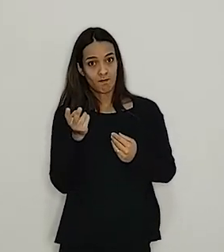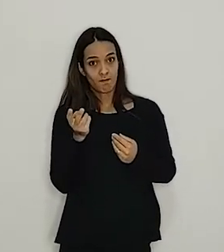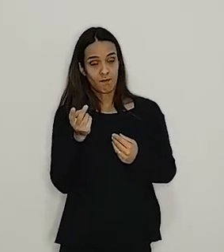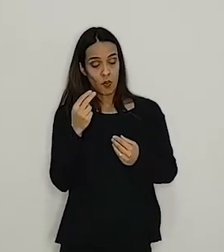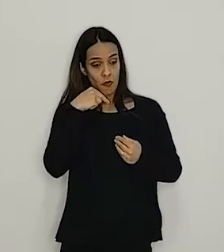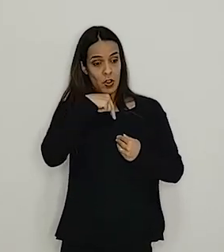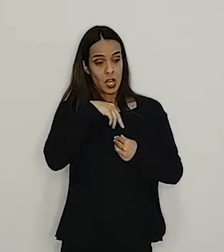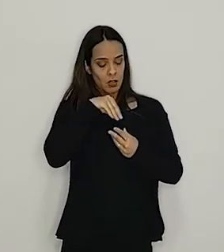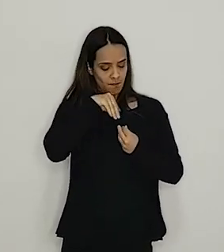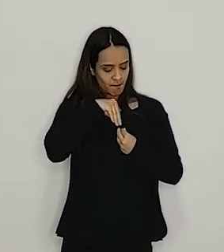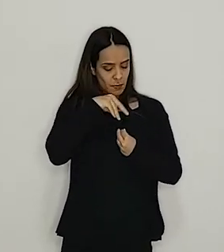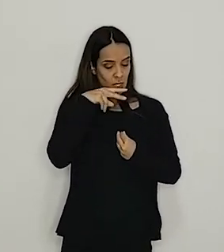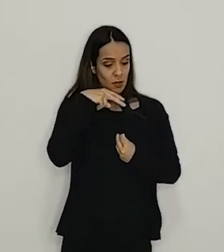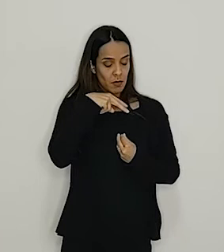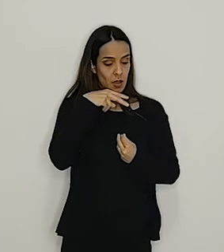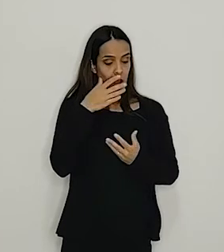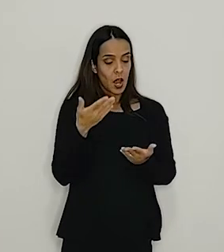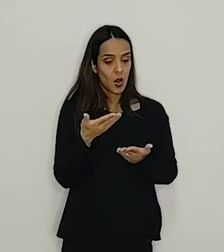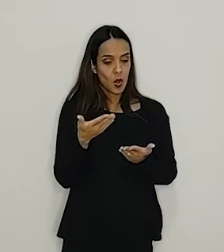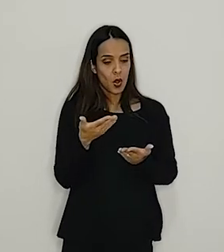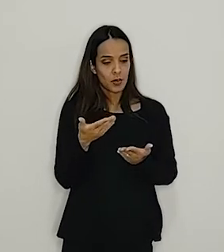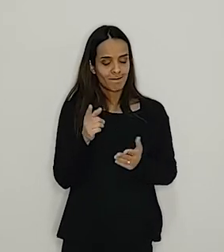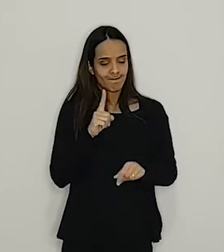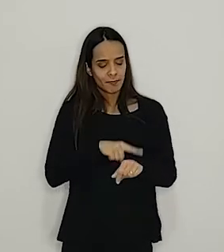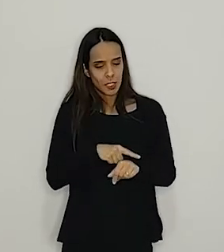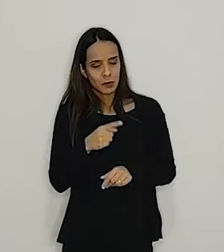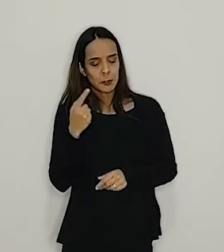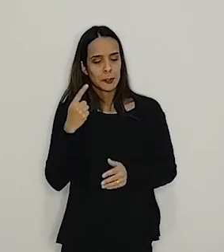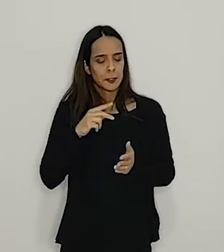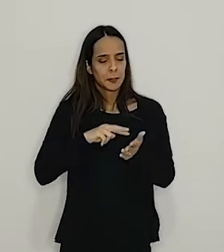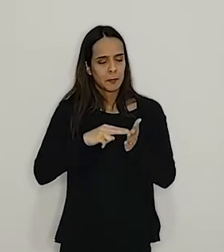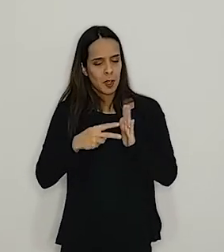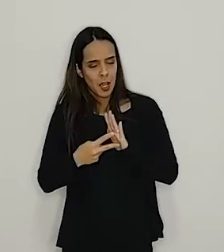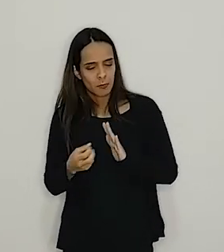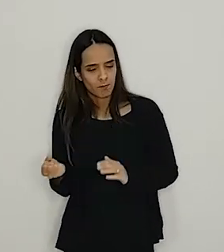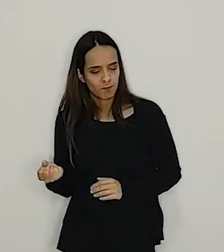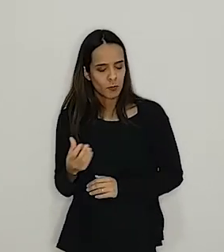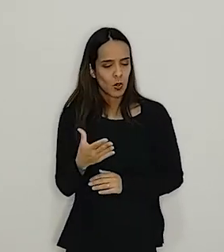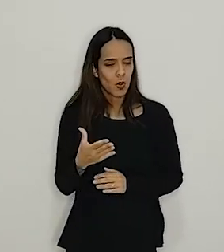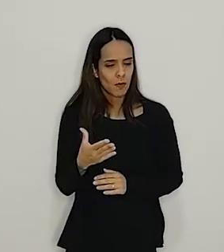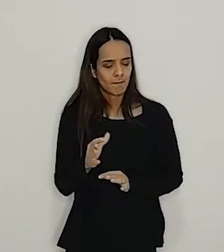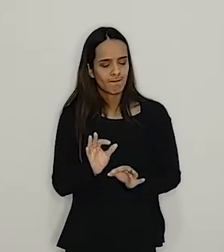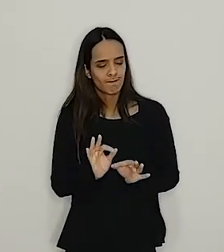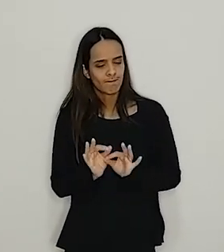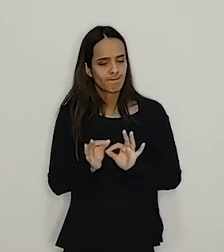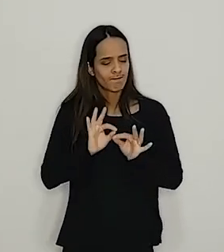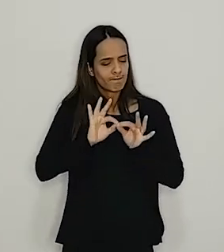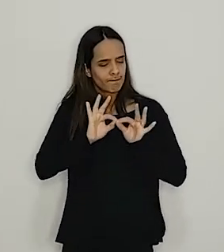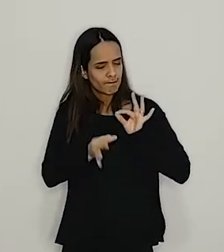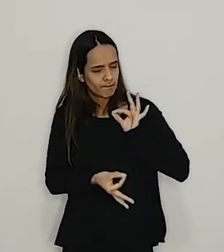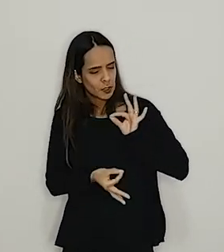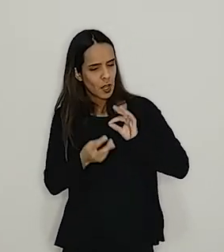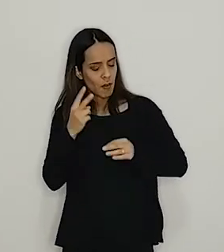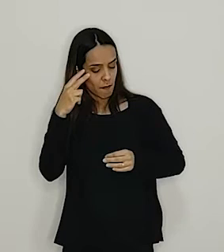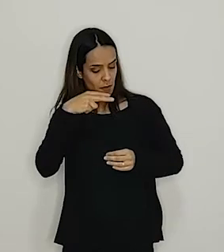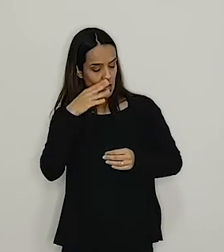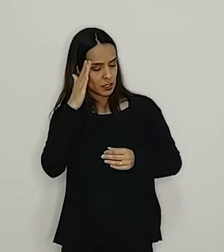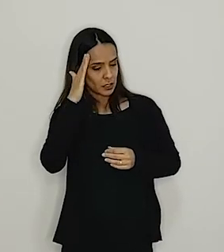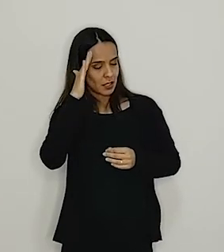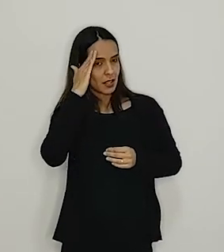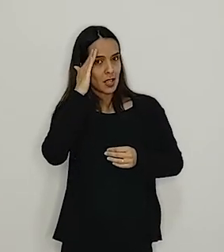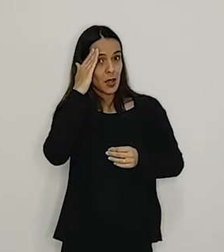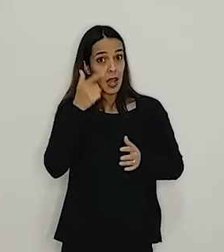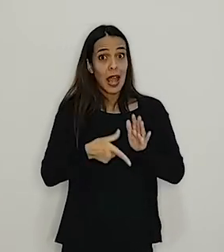corações, e agora então, de uma maneira, de um tempo de ressignificar, olhar para dentro de nós, compreendemos isso,